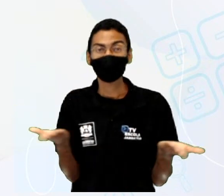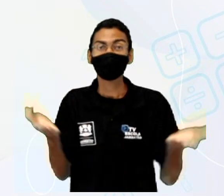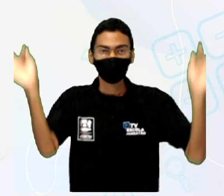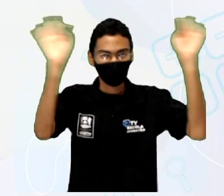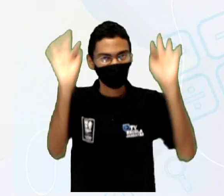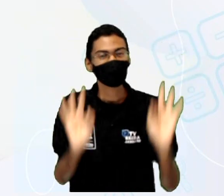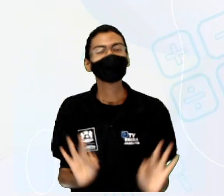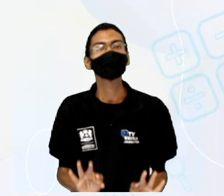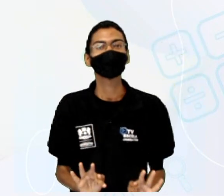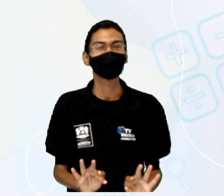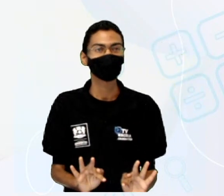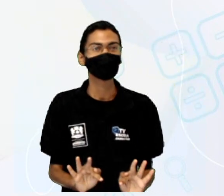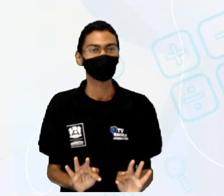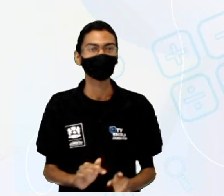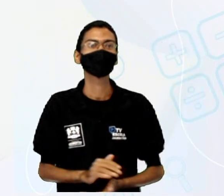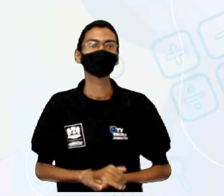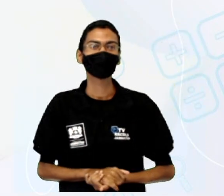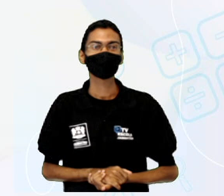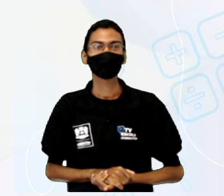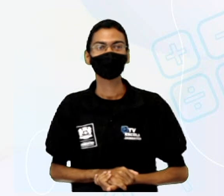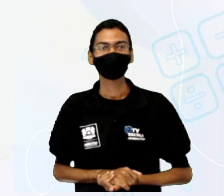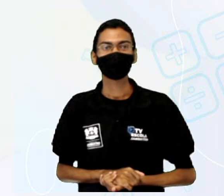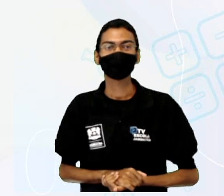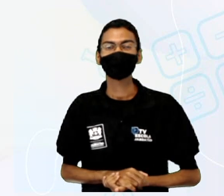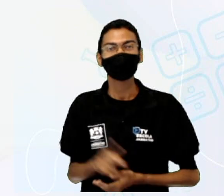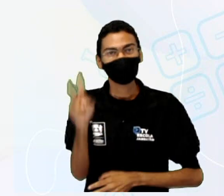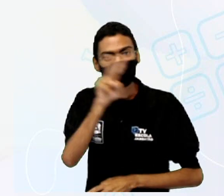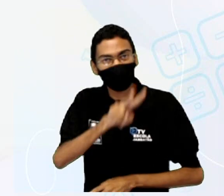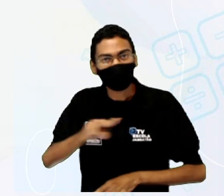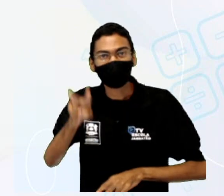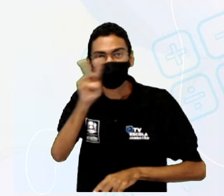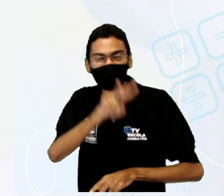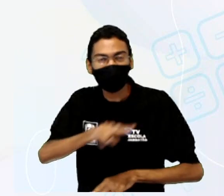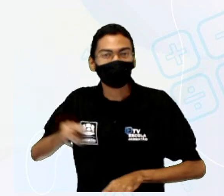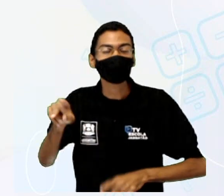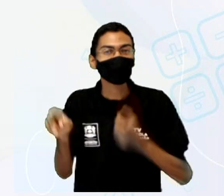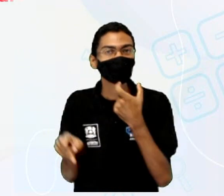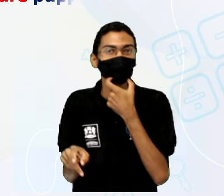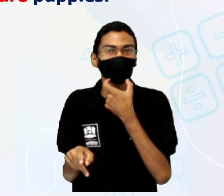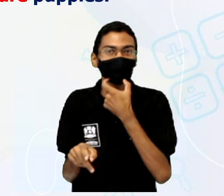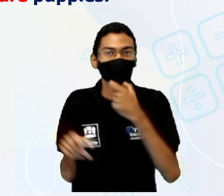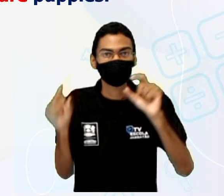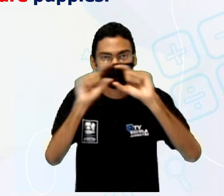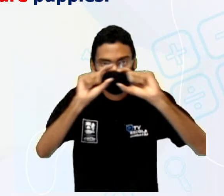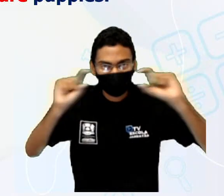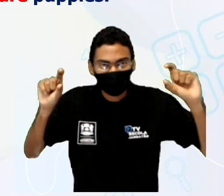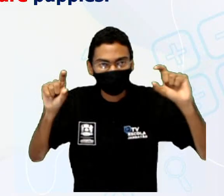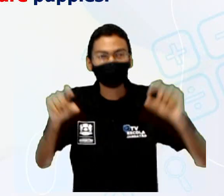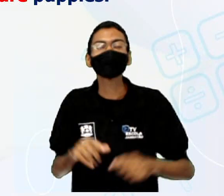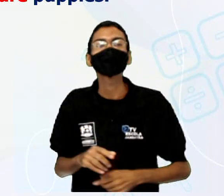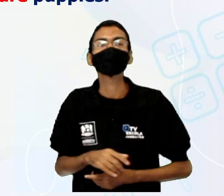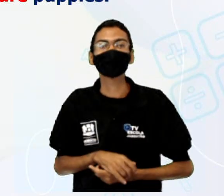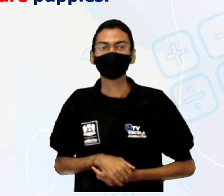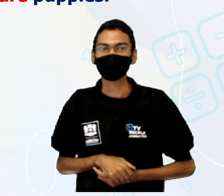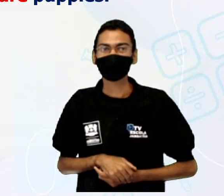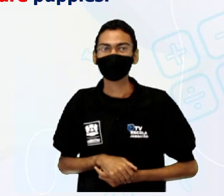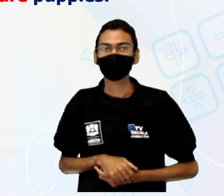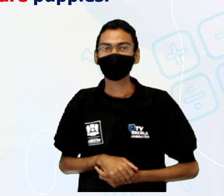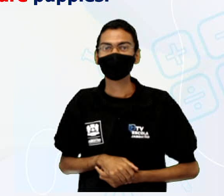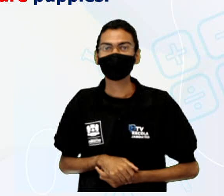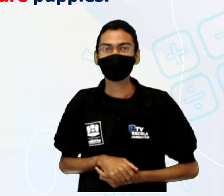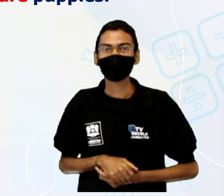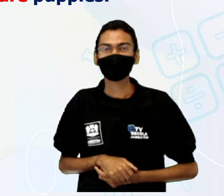is 85 years old, she's 85 years old. They are puppies,